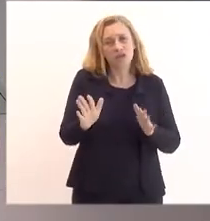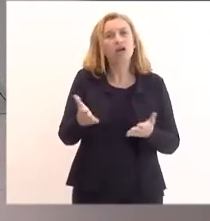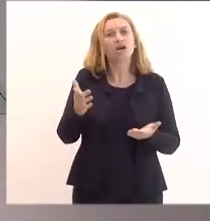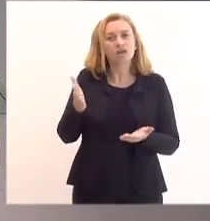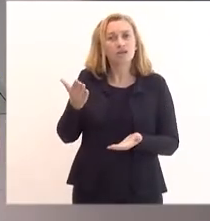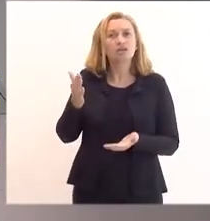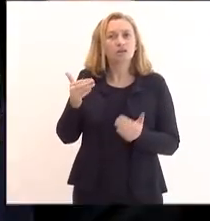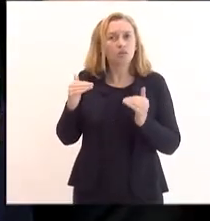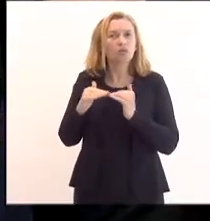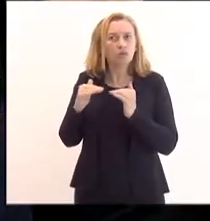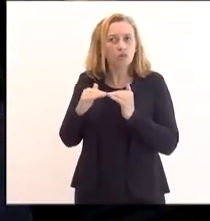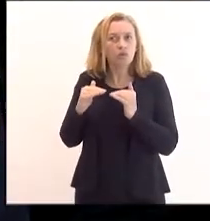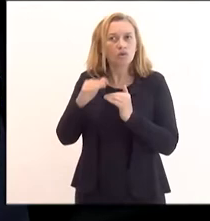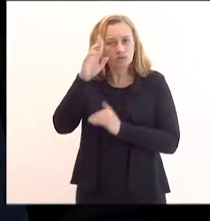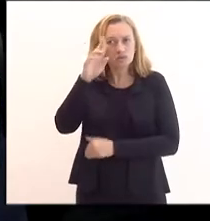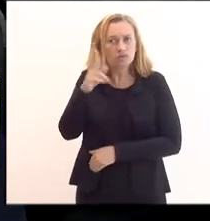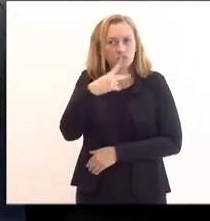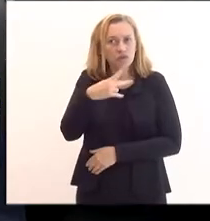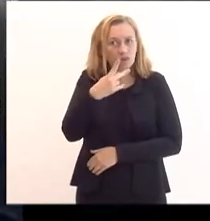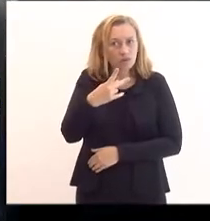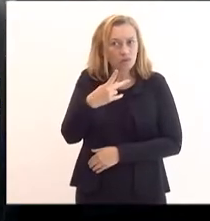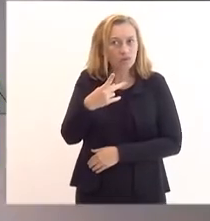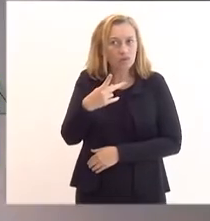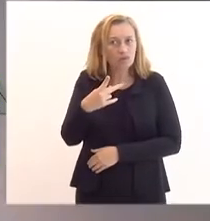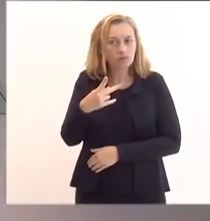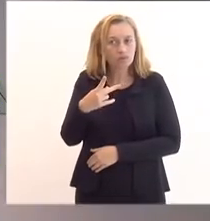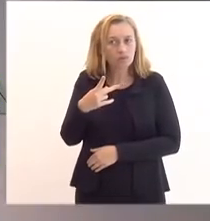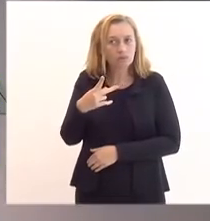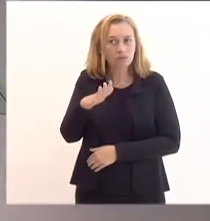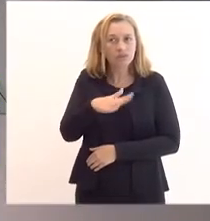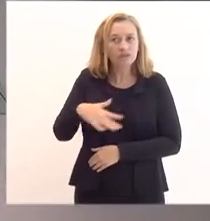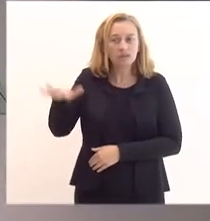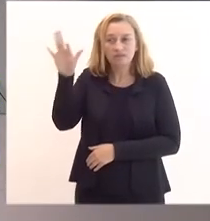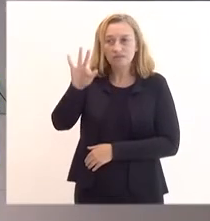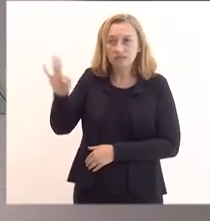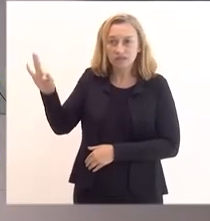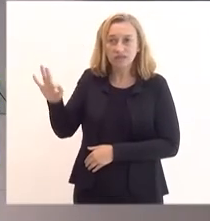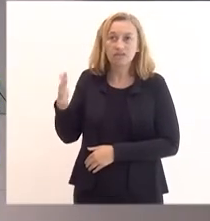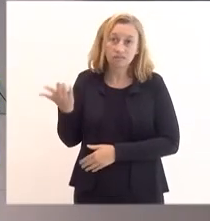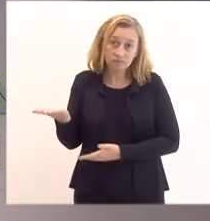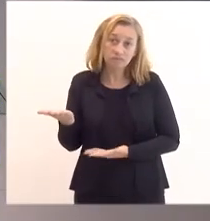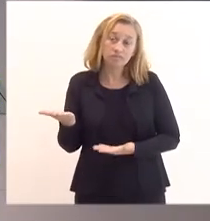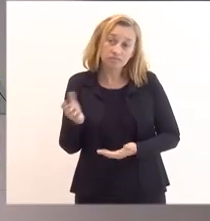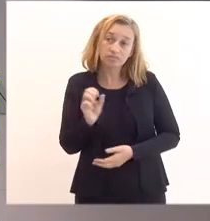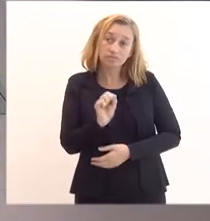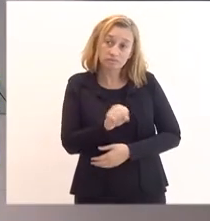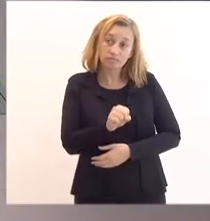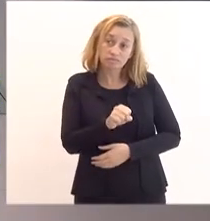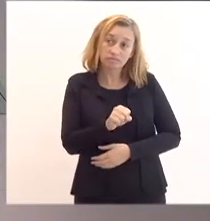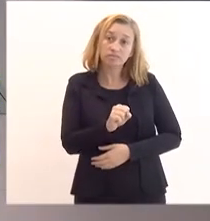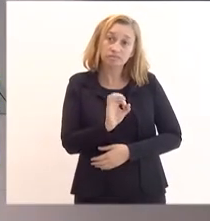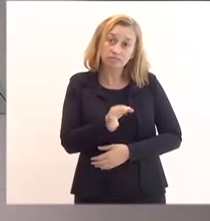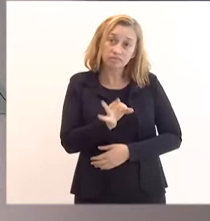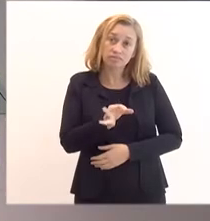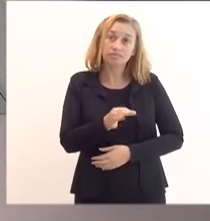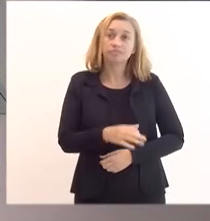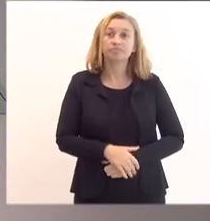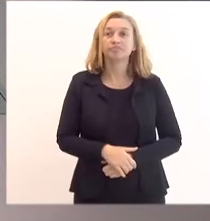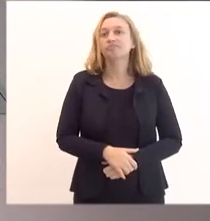a gente possa mudar a legislação. Se um campeão mundial de tiro. Exatamente. Exatamente.